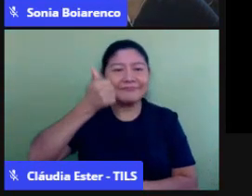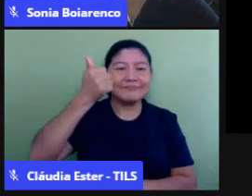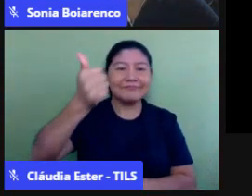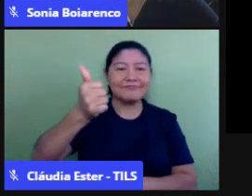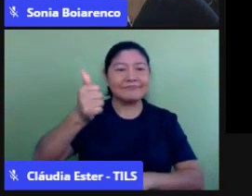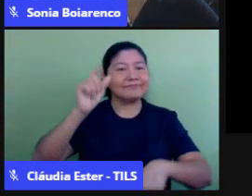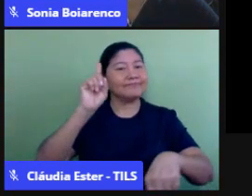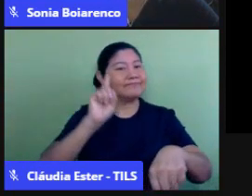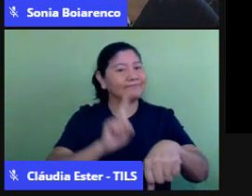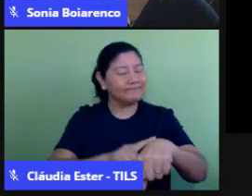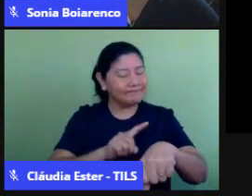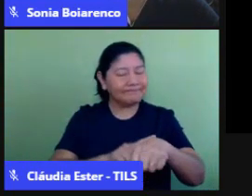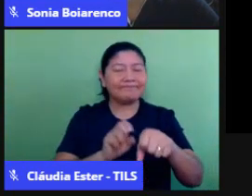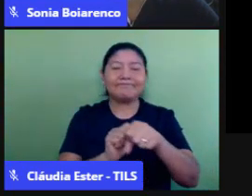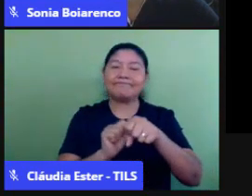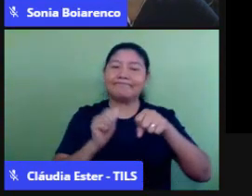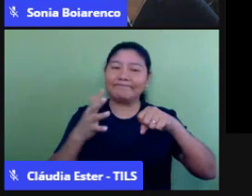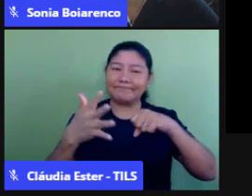caos.